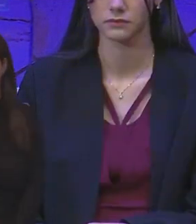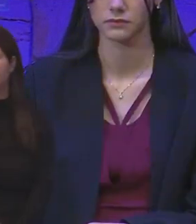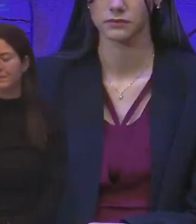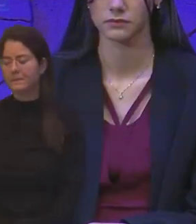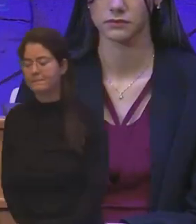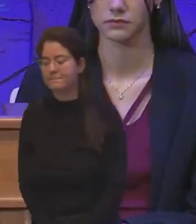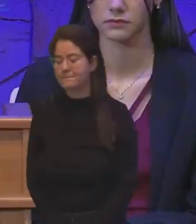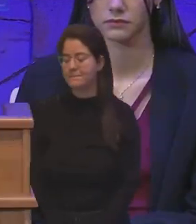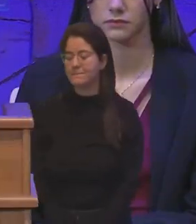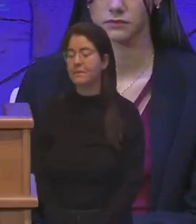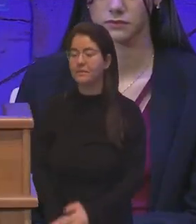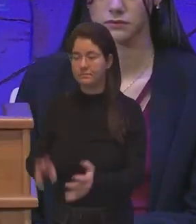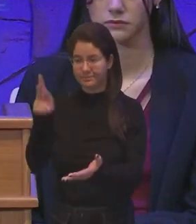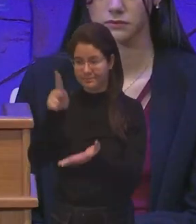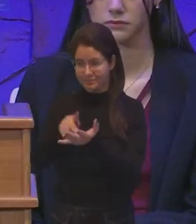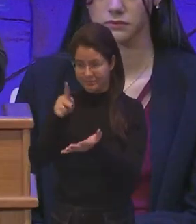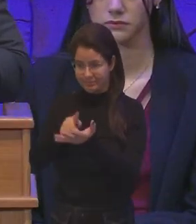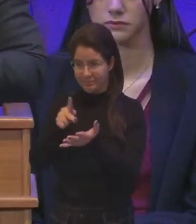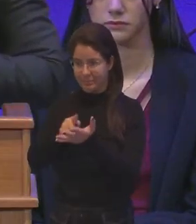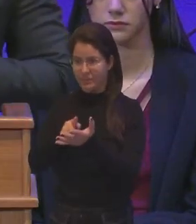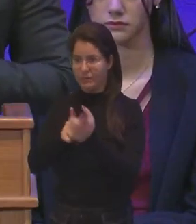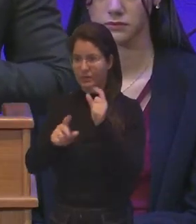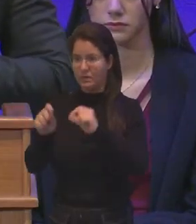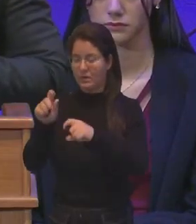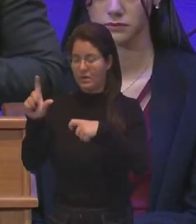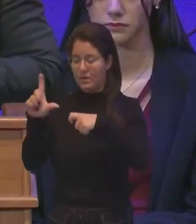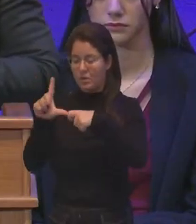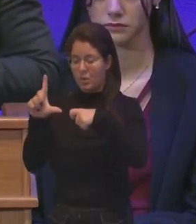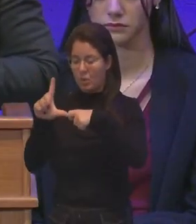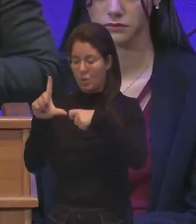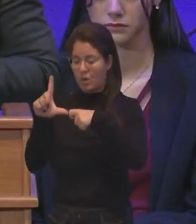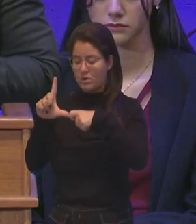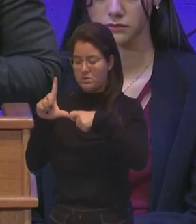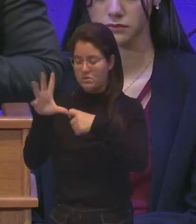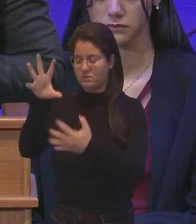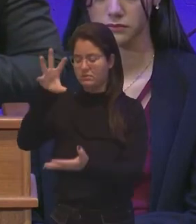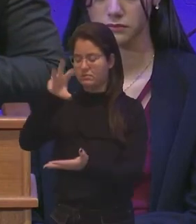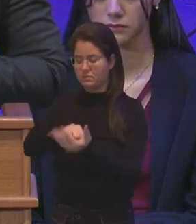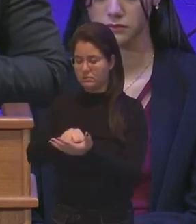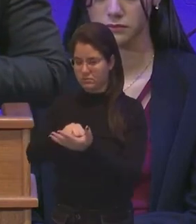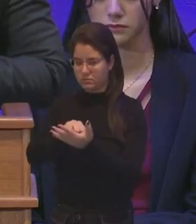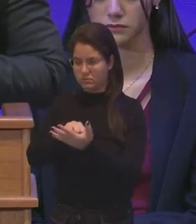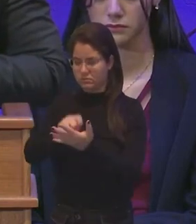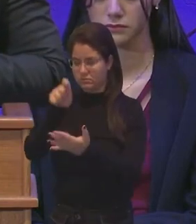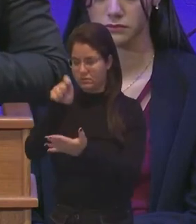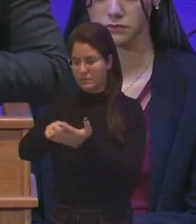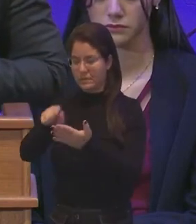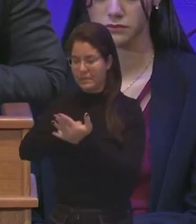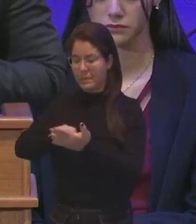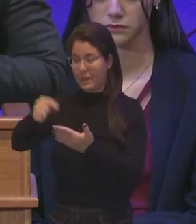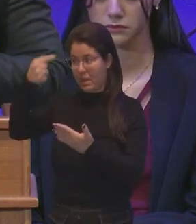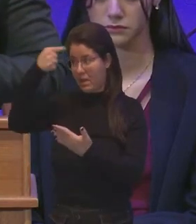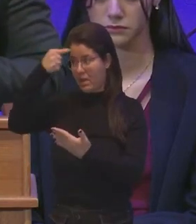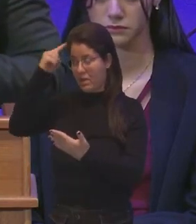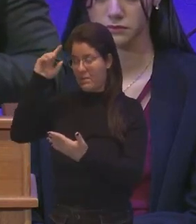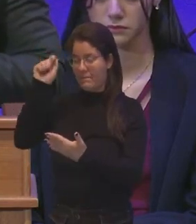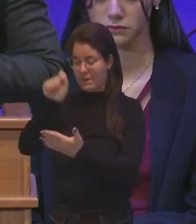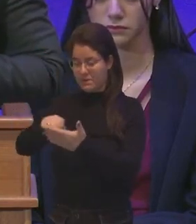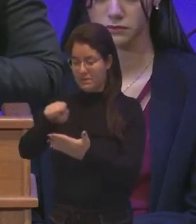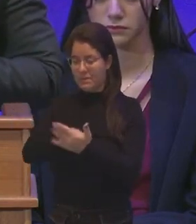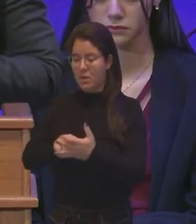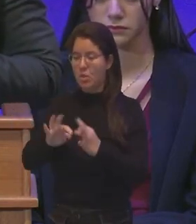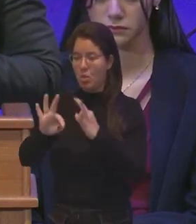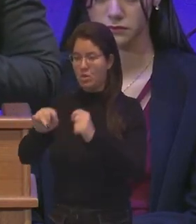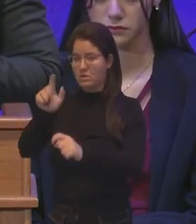Na verdade, quando Lucas deixa registrado esse pensamento, todos os que criam